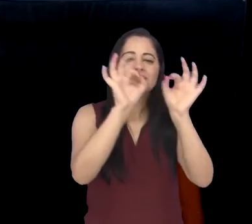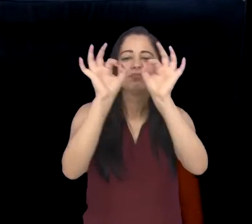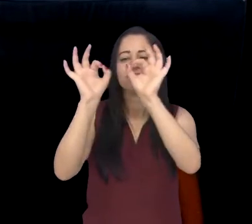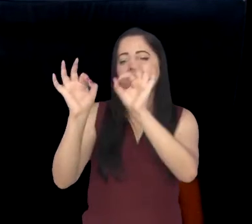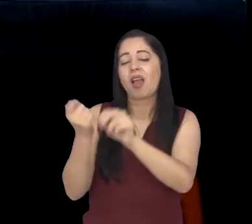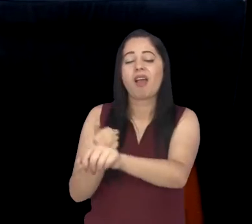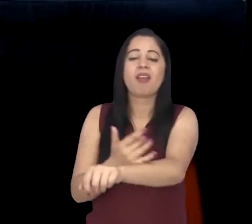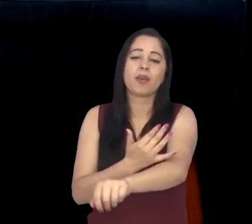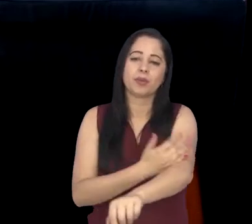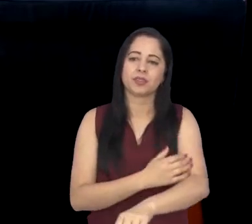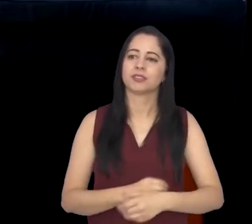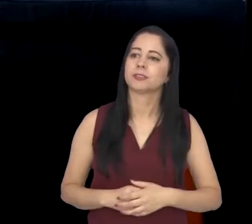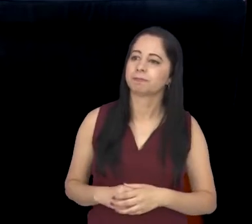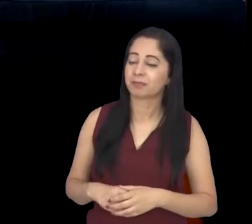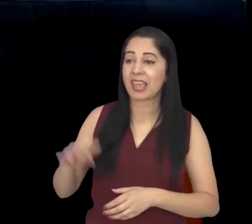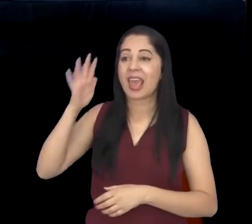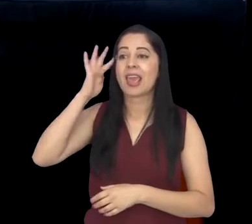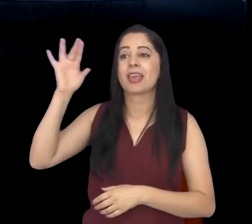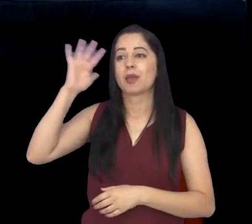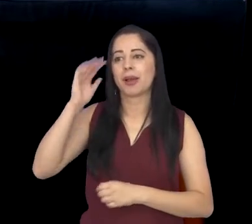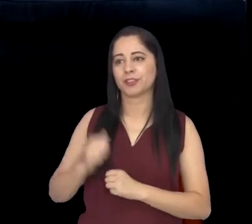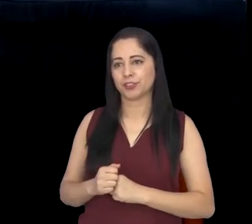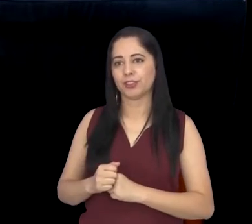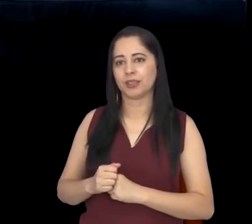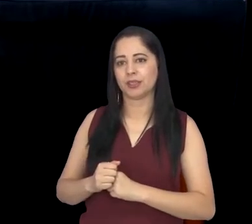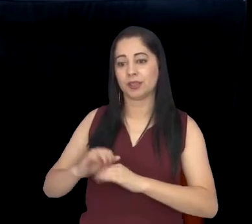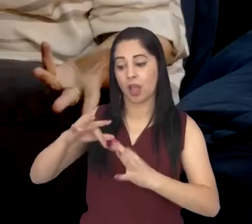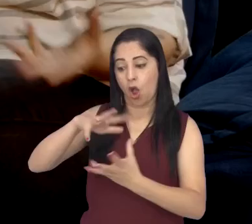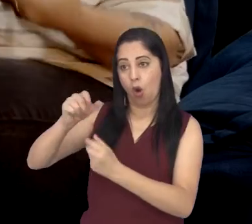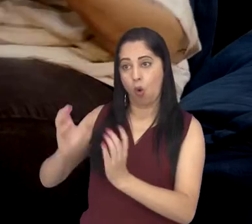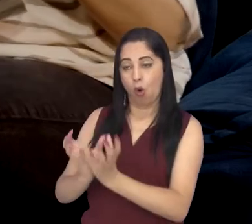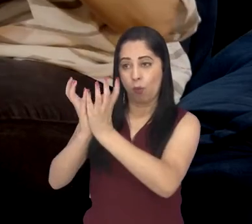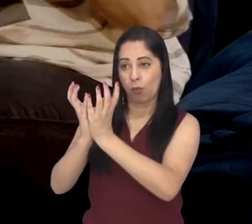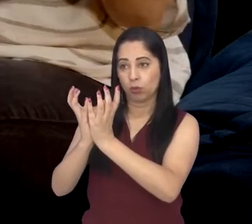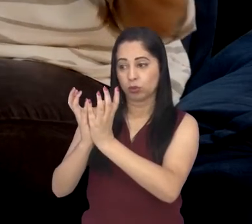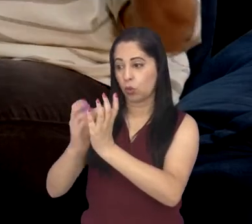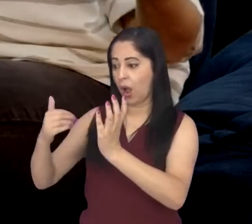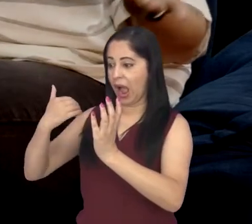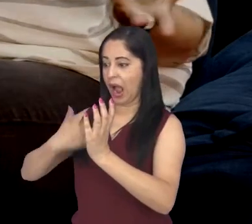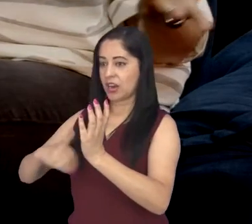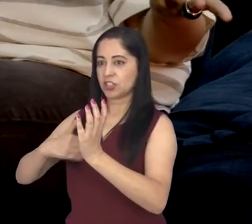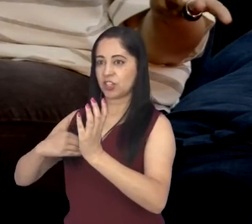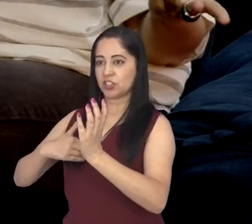Mas, Gilson, imagina uma Copa entre Argentina e Marrocos. Agora, se quiser minha opinião...